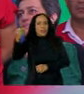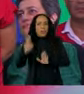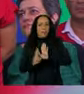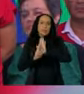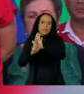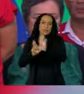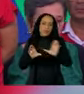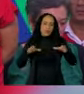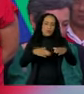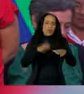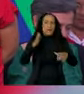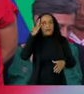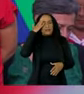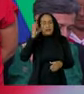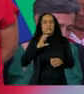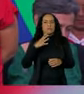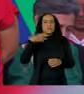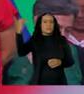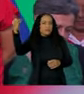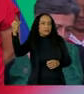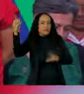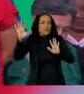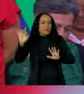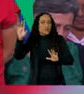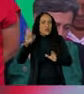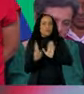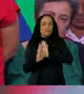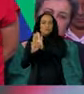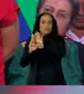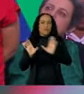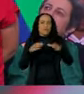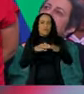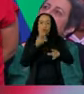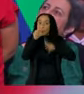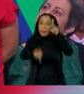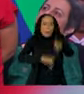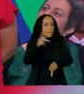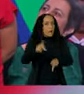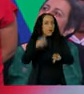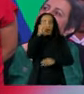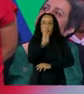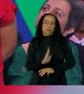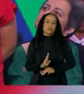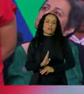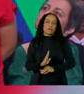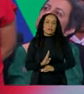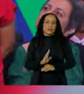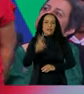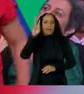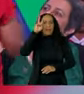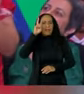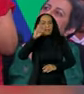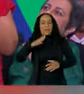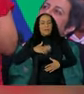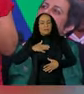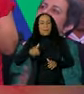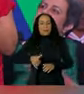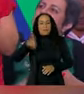que é. Mas quando a gente sai, a gente não sai em nome de um segmento. A gente sai em nome de um povo, de uma nação. Imagina, Lula, a primeira